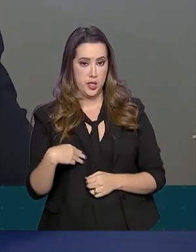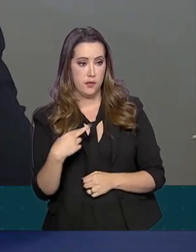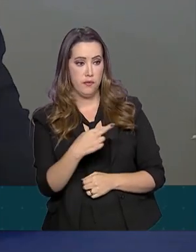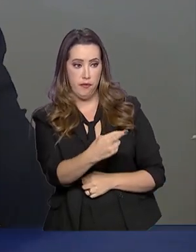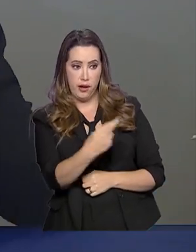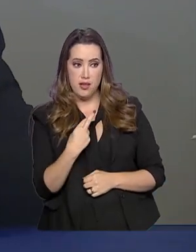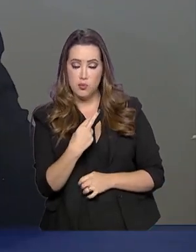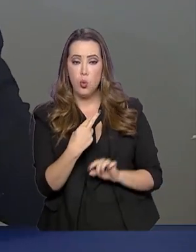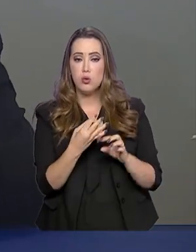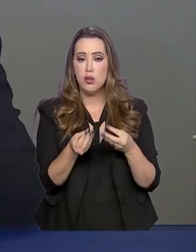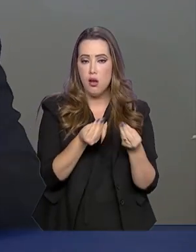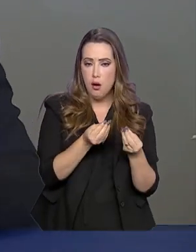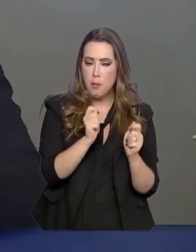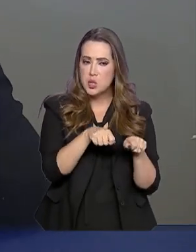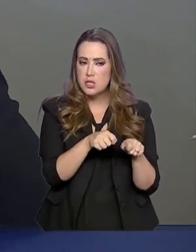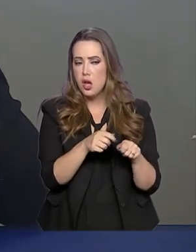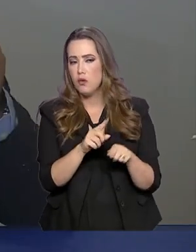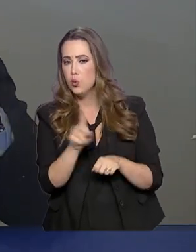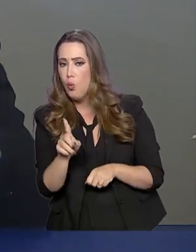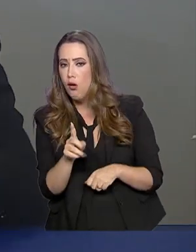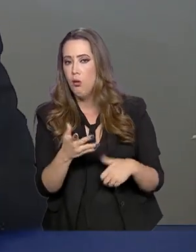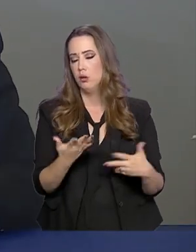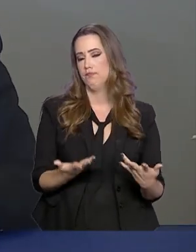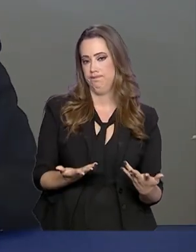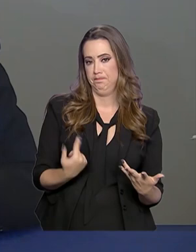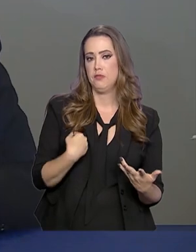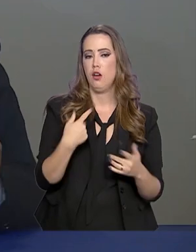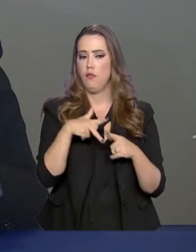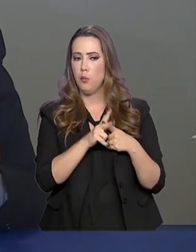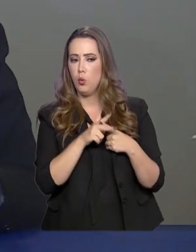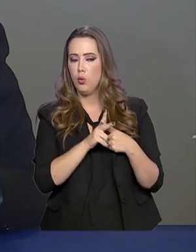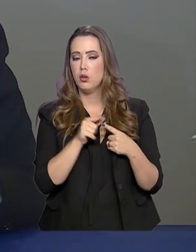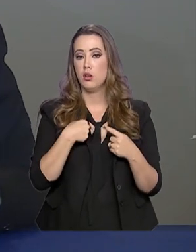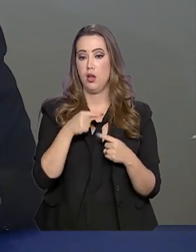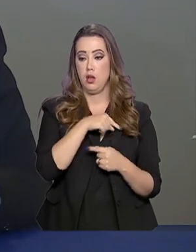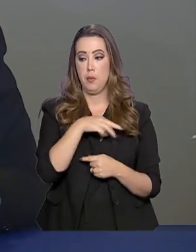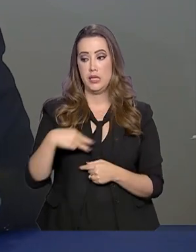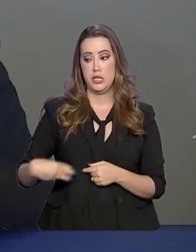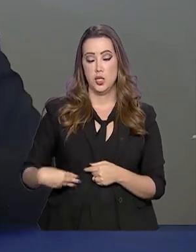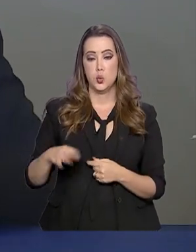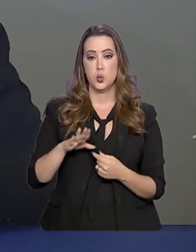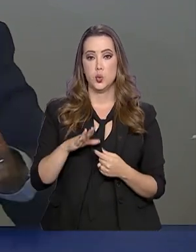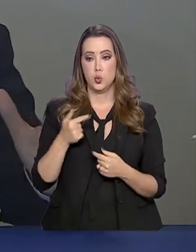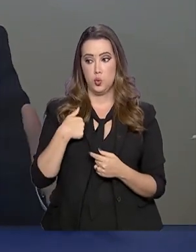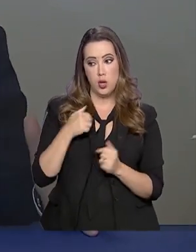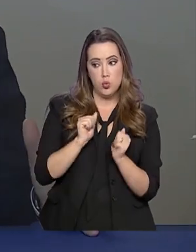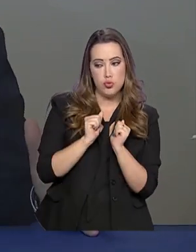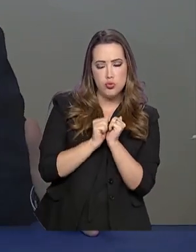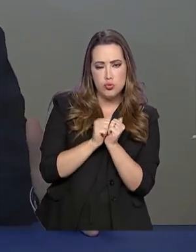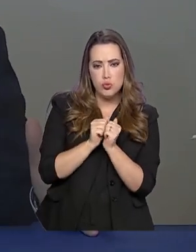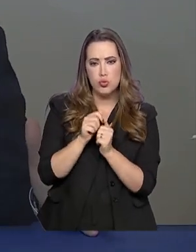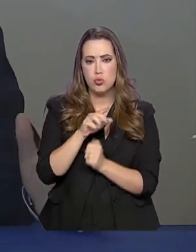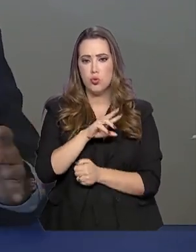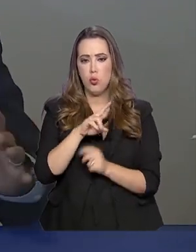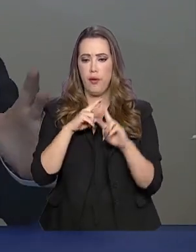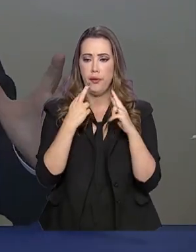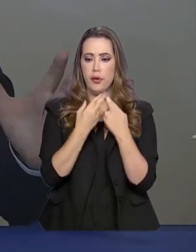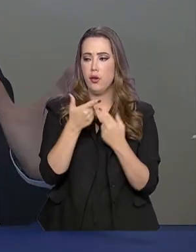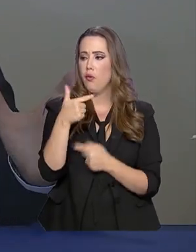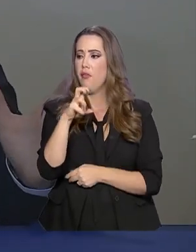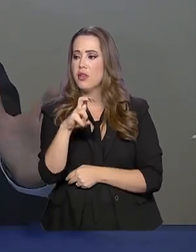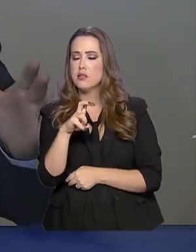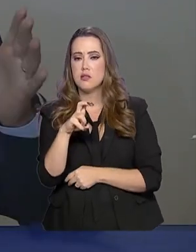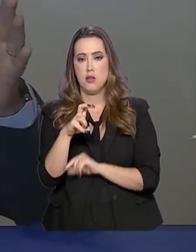tá bem? Então vamos ajustar essa meta. Quando eu ajustar isso com os ministros, nessa reunião do dia 25, aí eu vou para os governadores, ó,